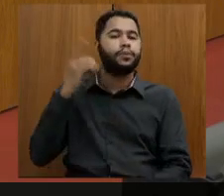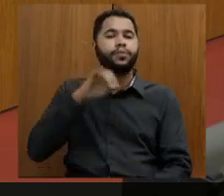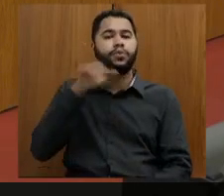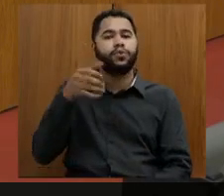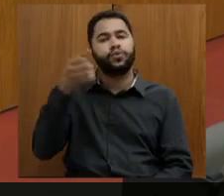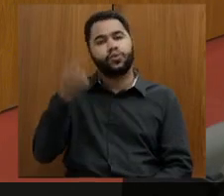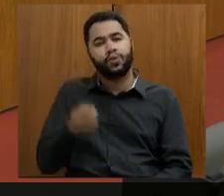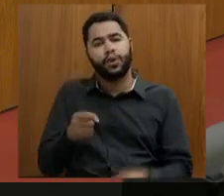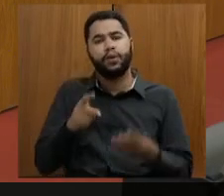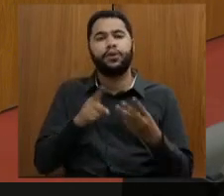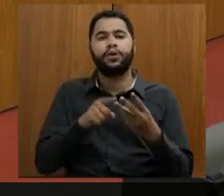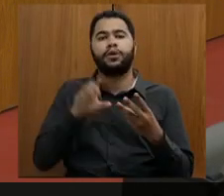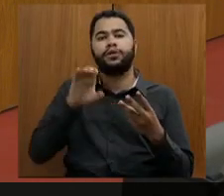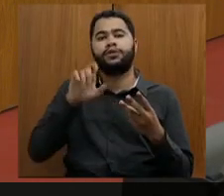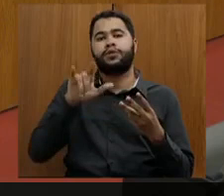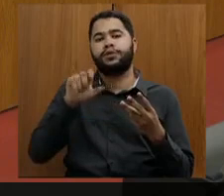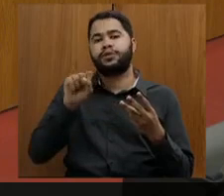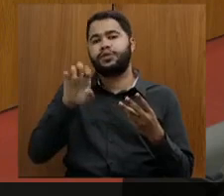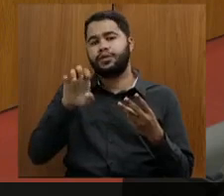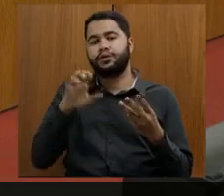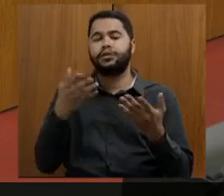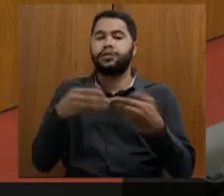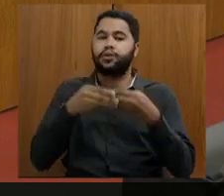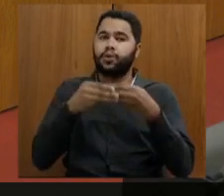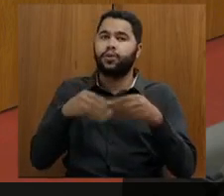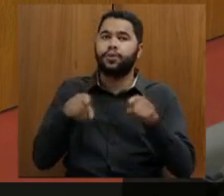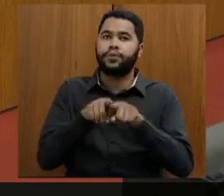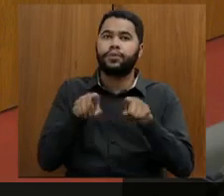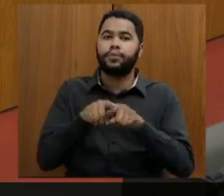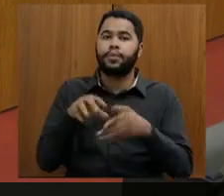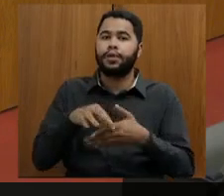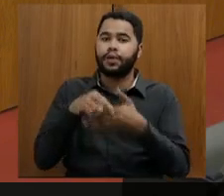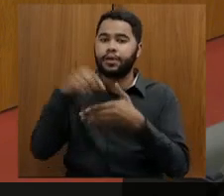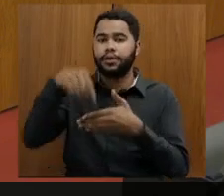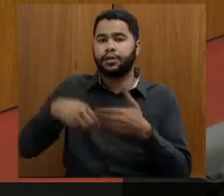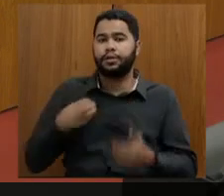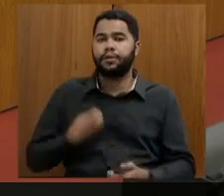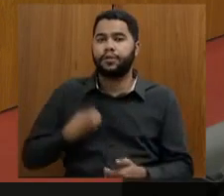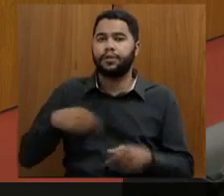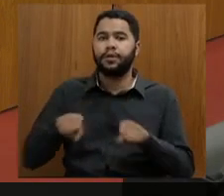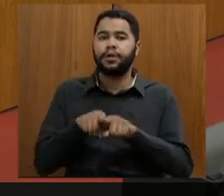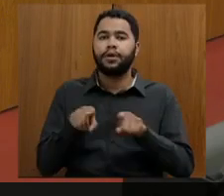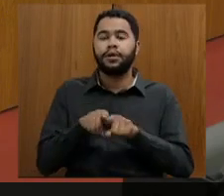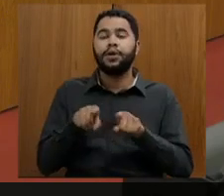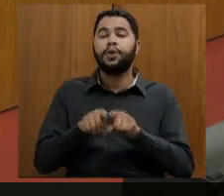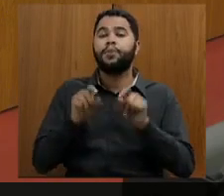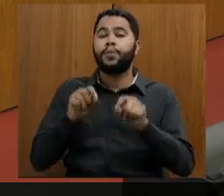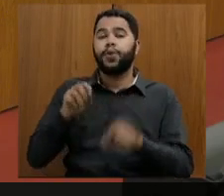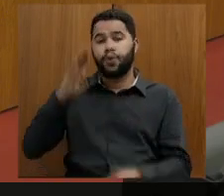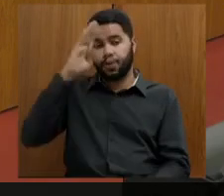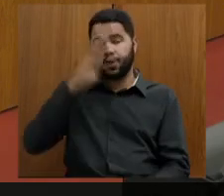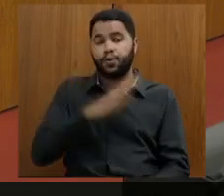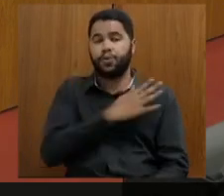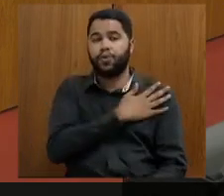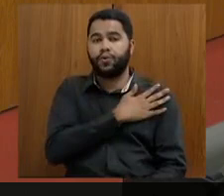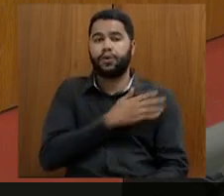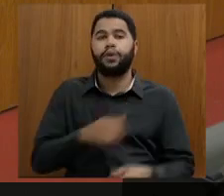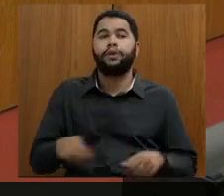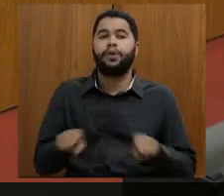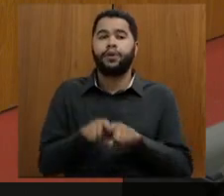cerveja sem Gil Pereira também queria complementar as lideranças que Brasil e saber Coronel os seis